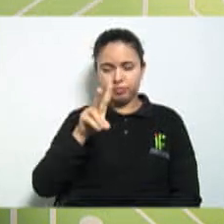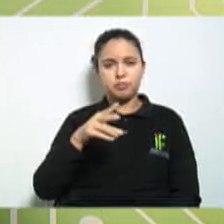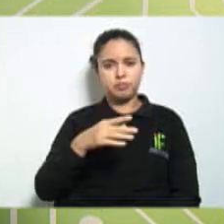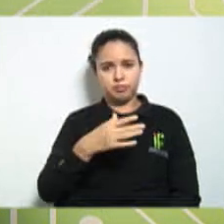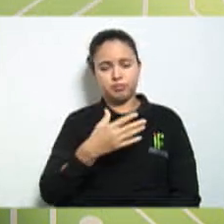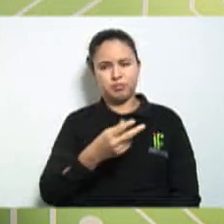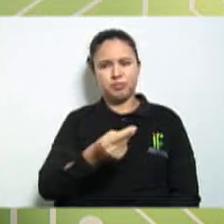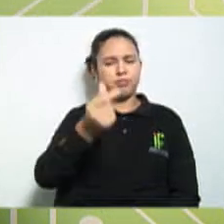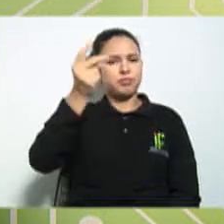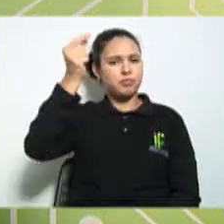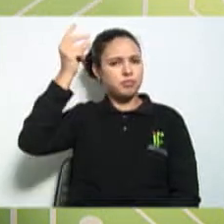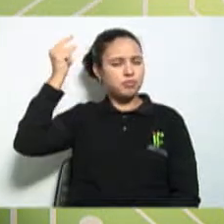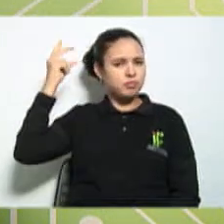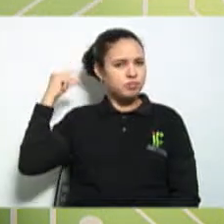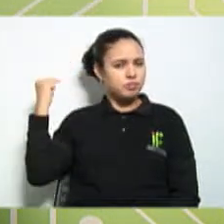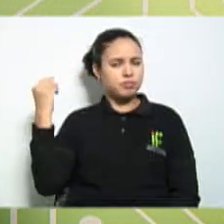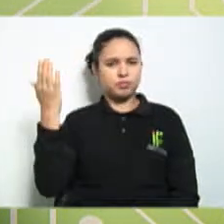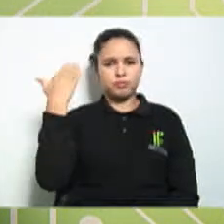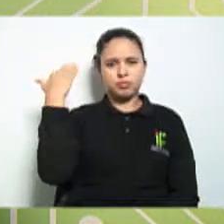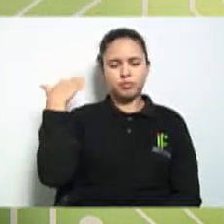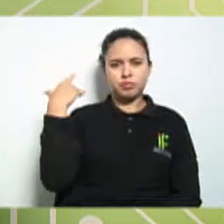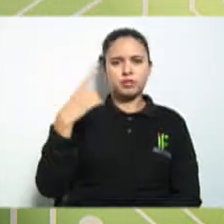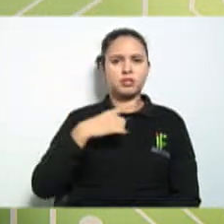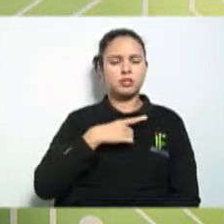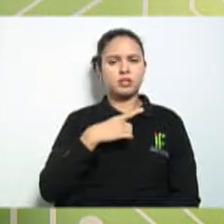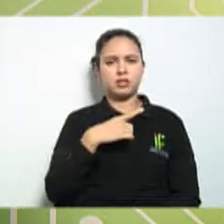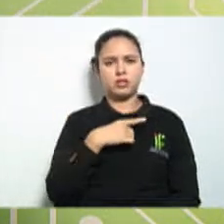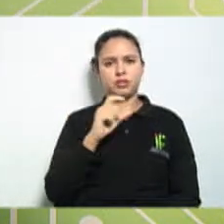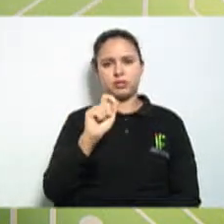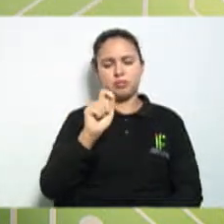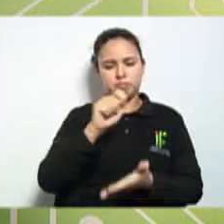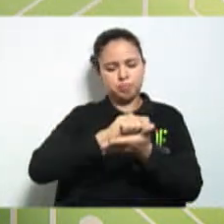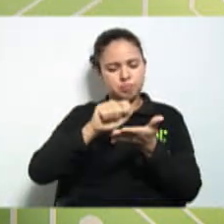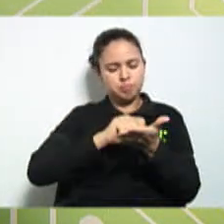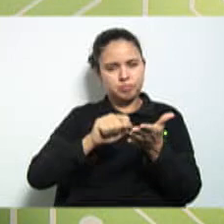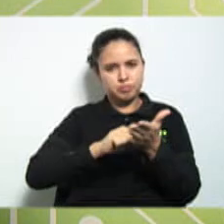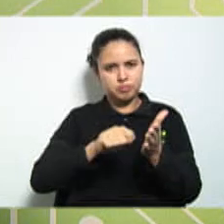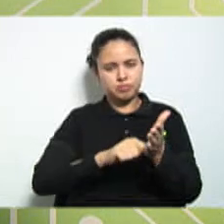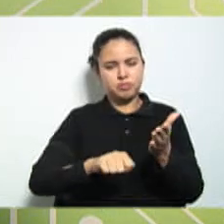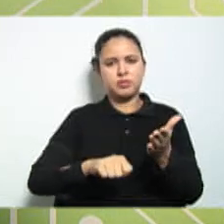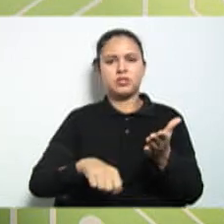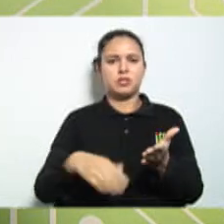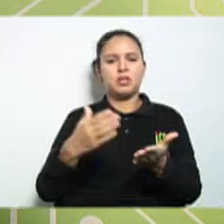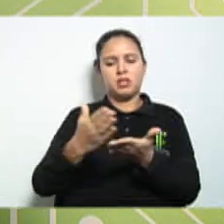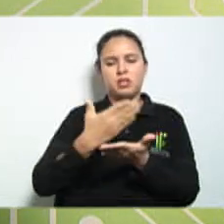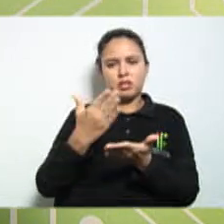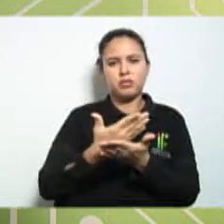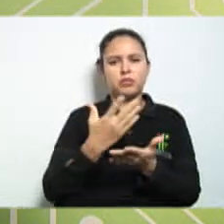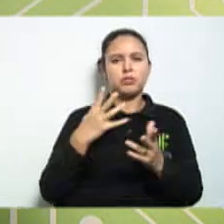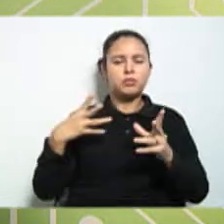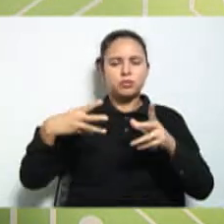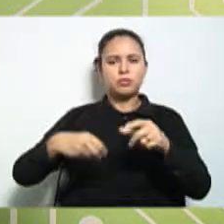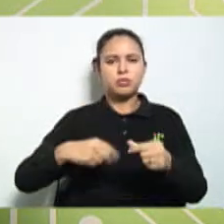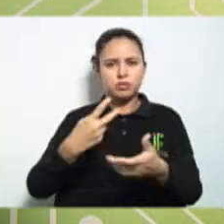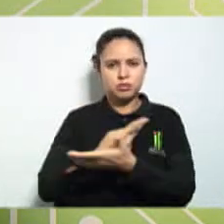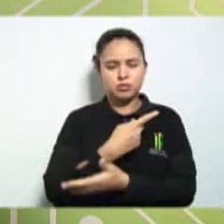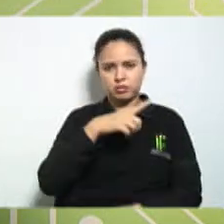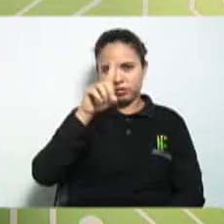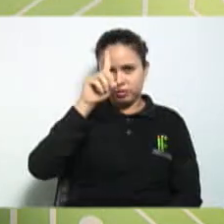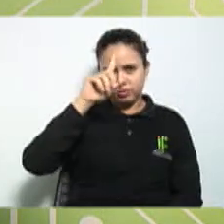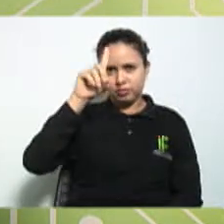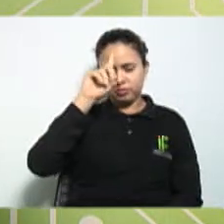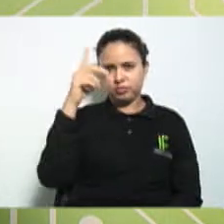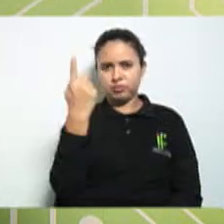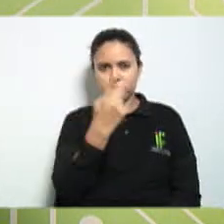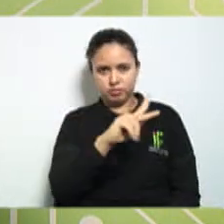que antigamente, hoje as meninas não fazem muito isso, né? Escreviam um livro diário, tudo o que acontecia diariamente na